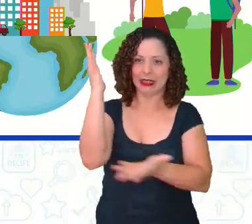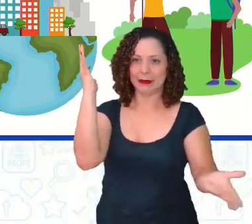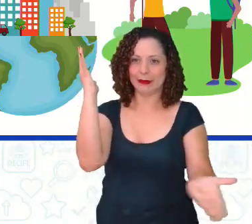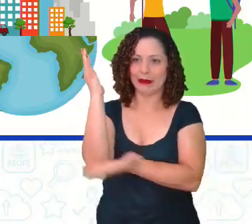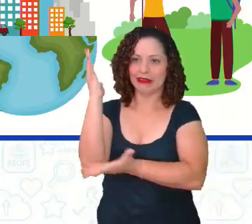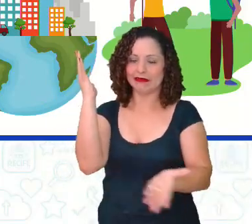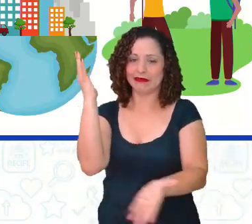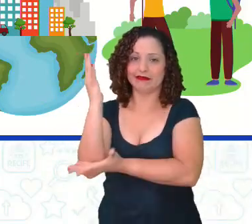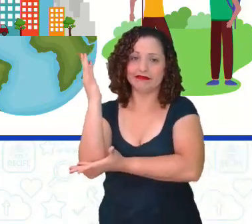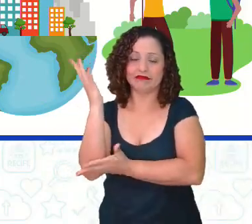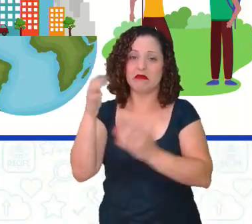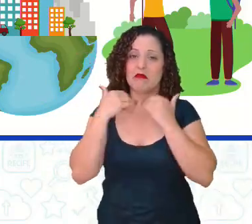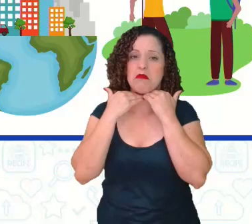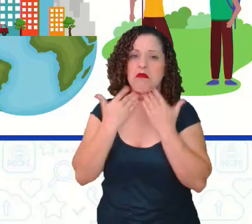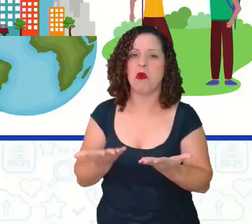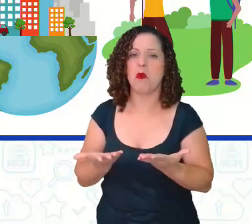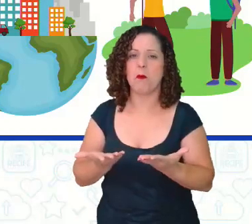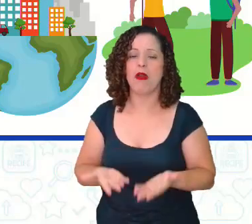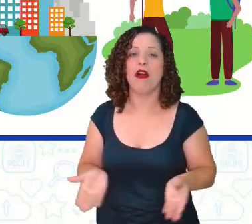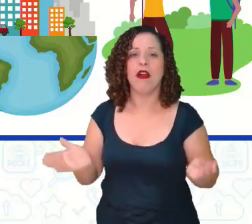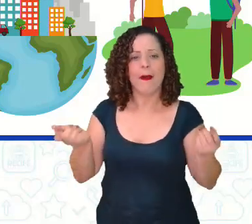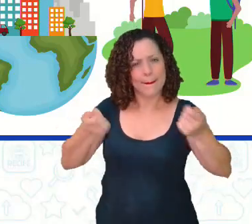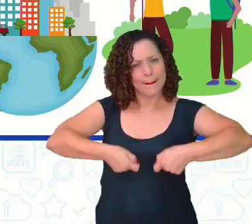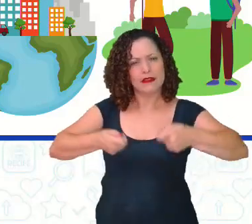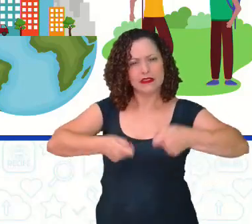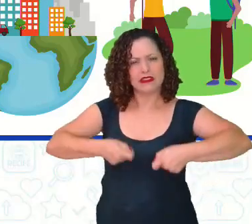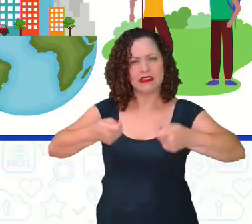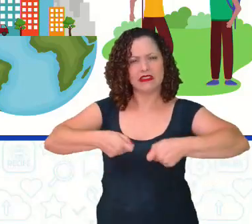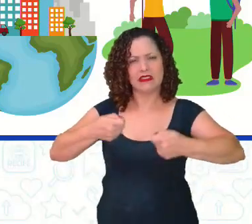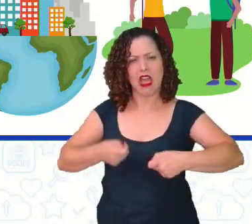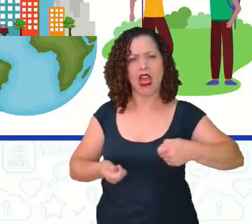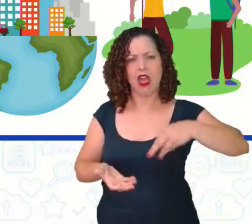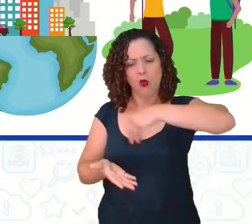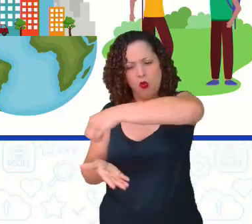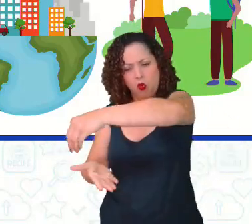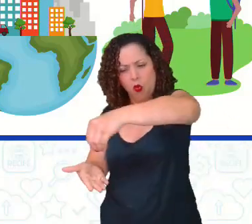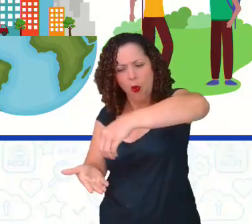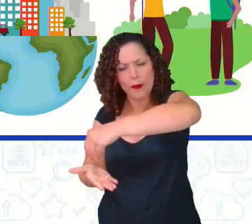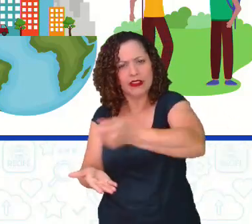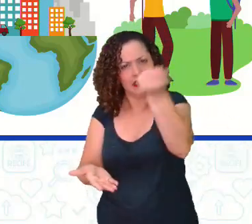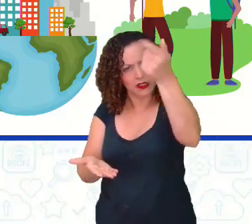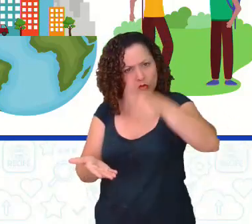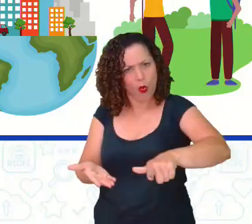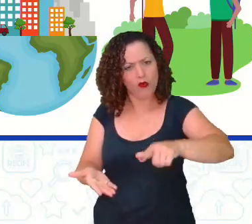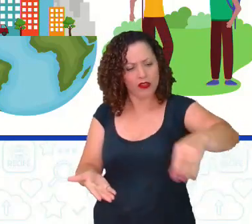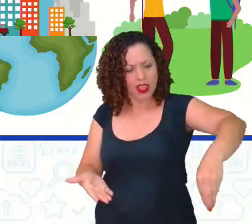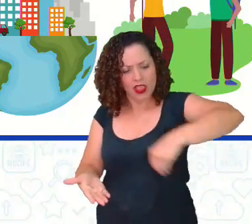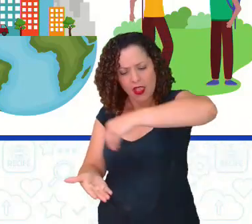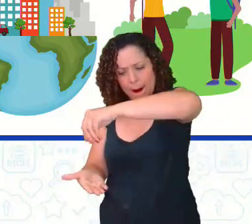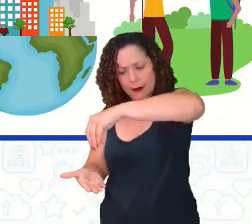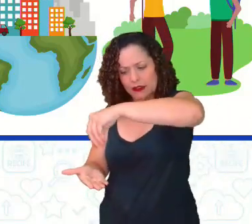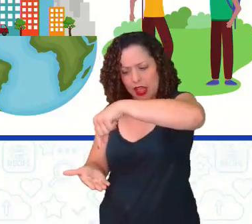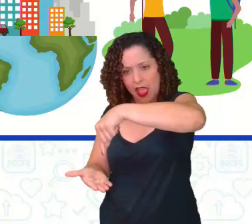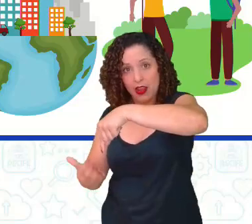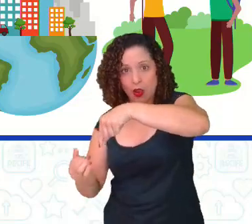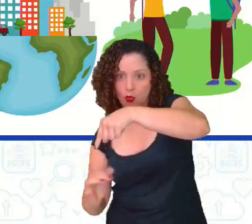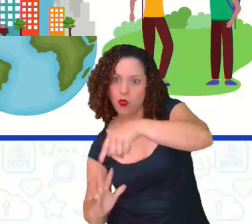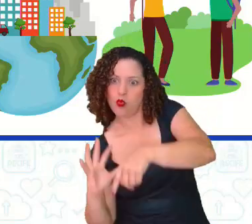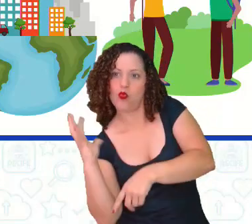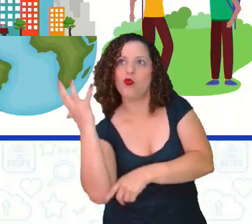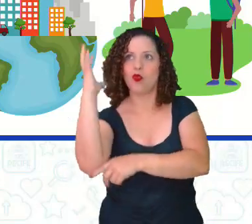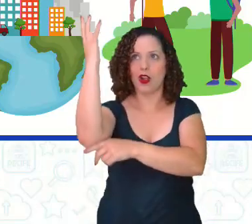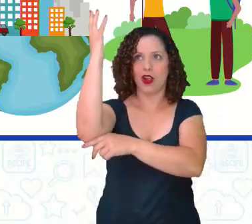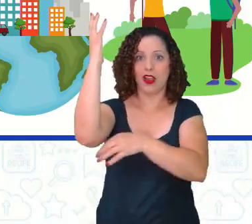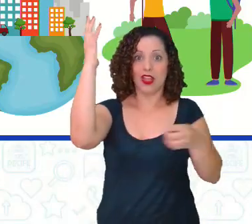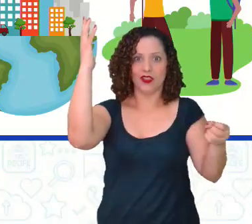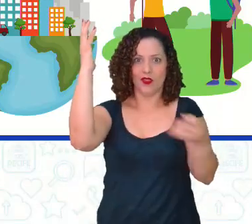preocupação de fazer um reflorestamento, né? Se você tirou uma árvore, replante e coloque outra para que venha surgir